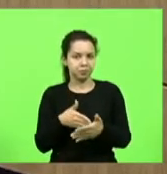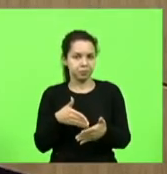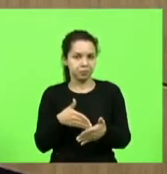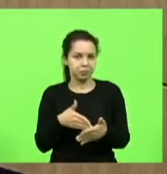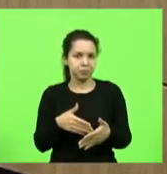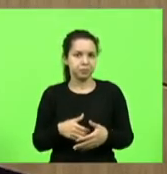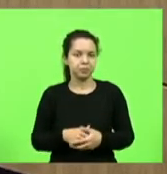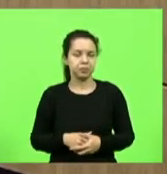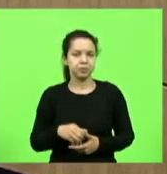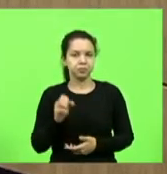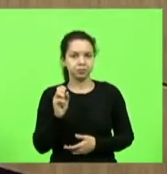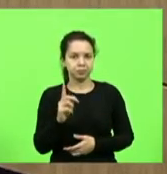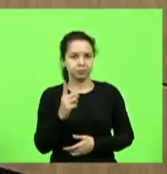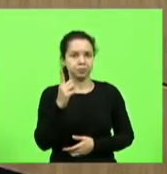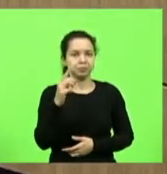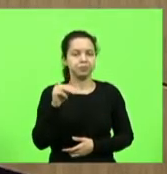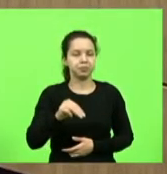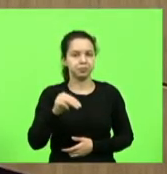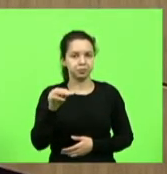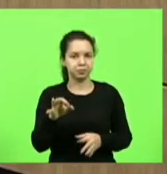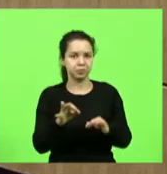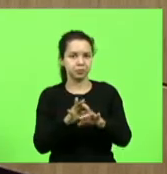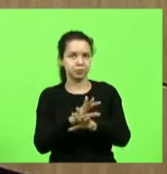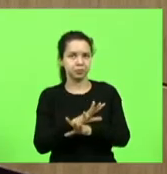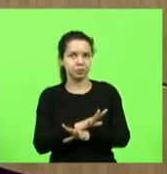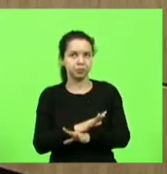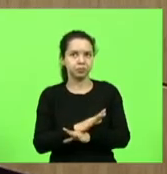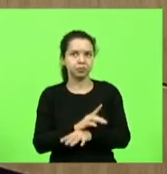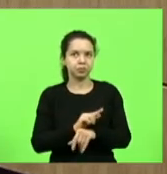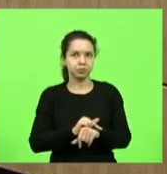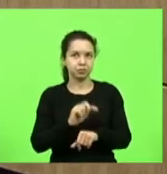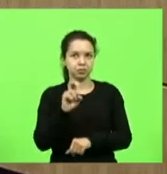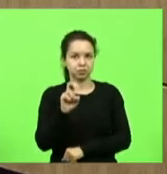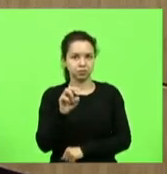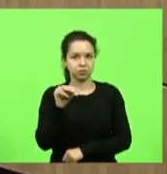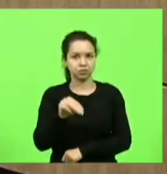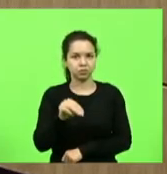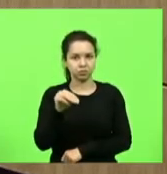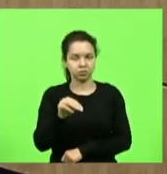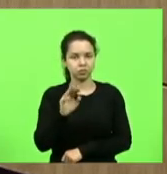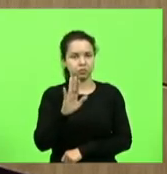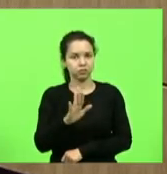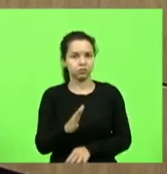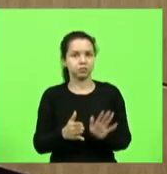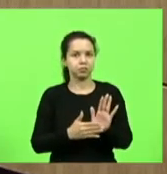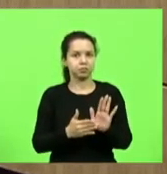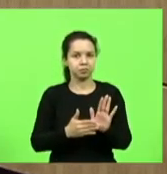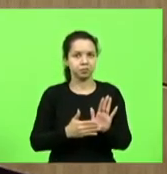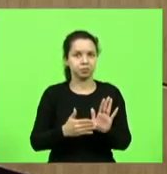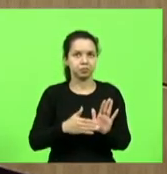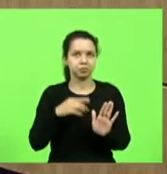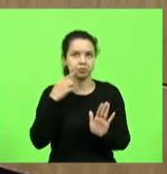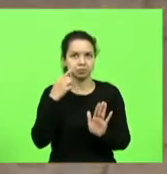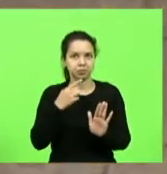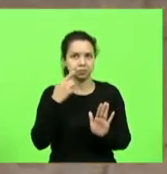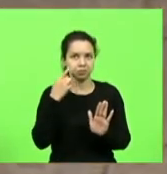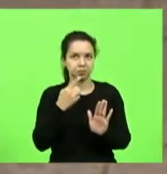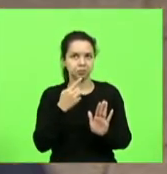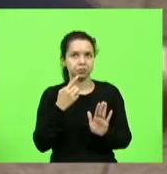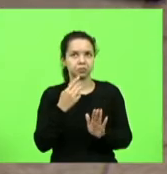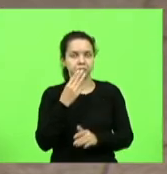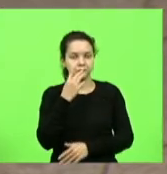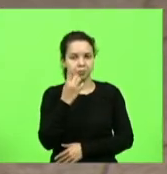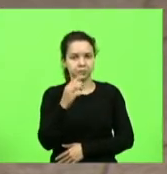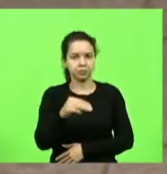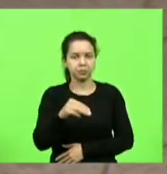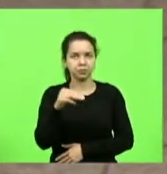Ok, um minuto para concluir, então, deputado. Vossa Excelência tem direito a 5, mas, então, dentro do proposto pelo deputado Sopels, um minuto. Um minutinho.